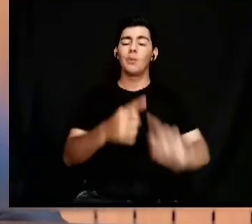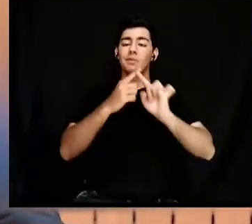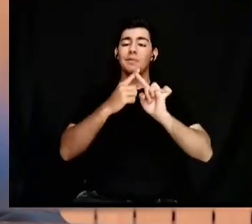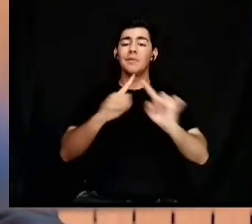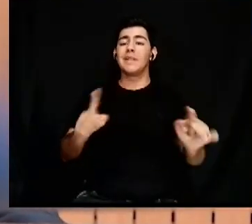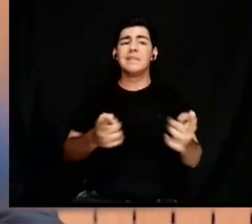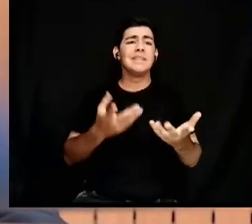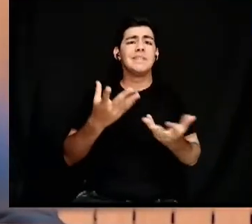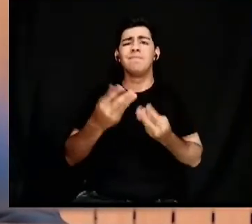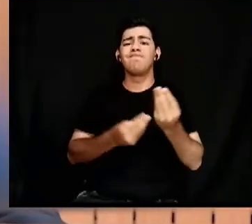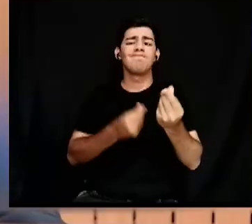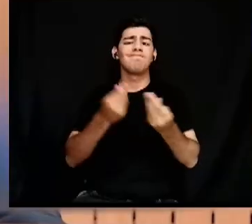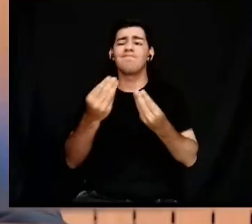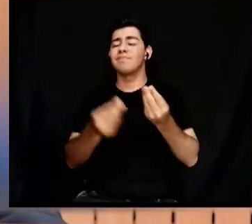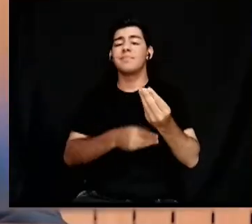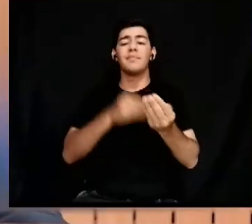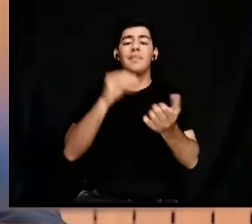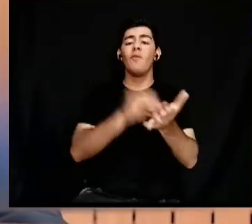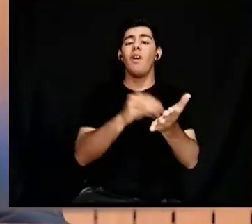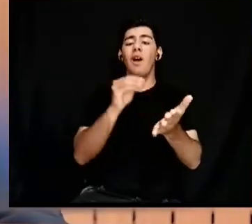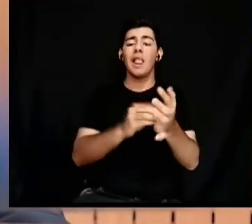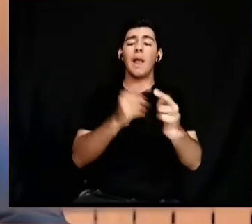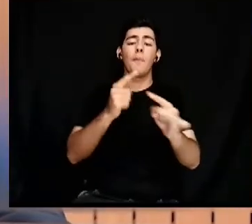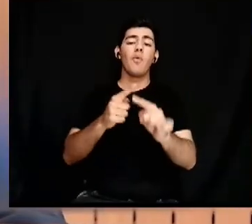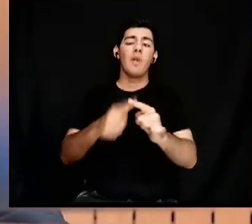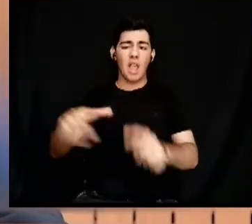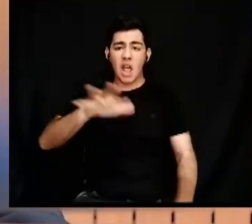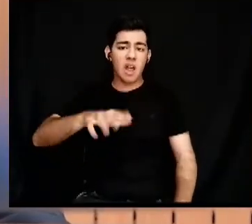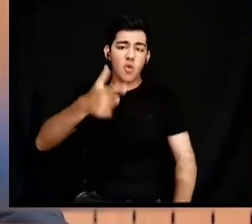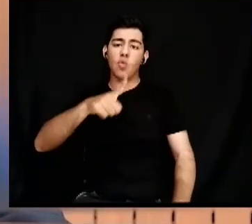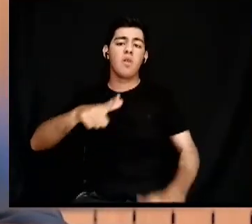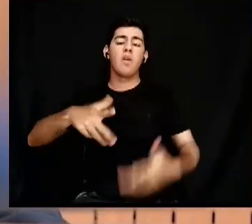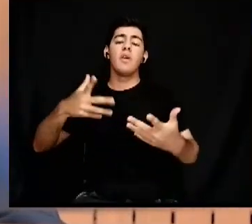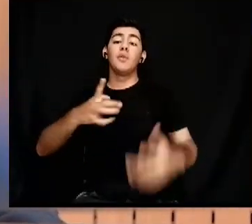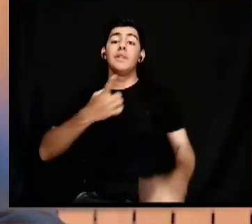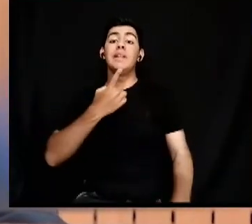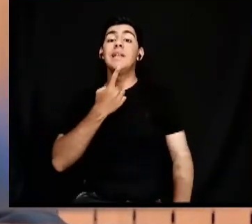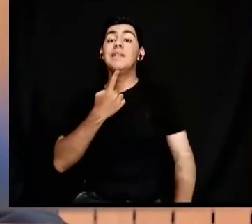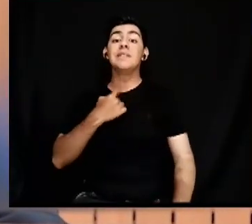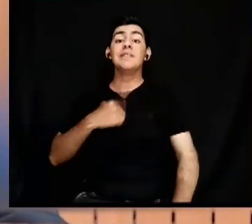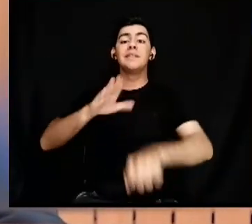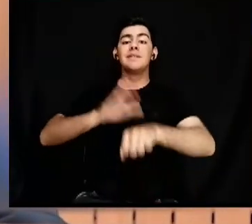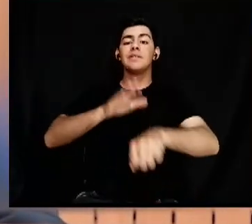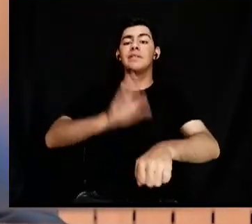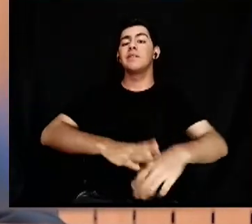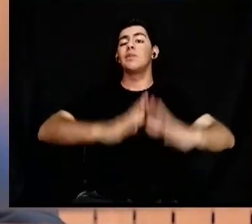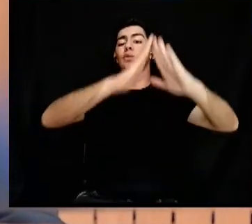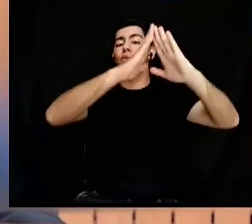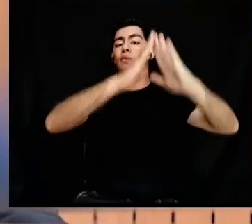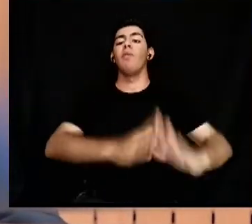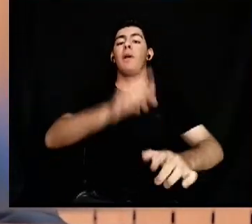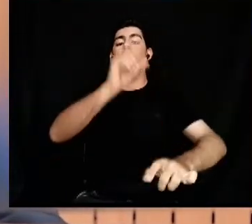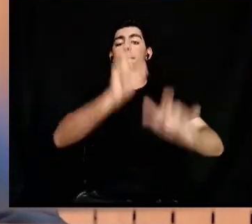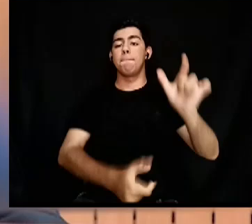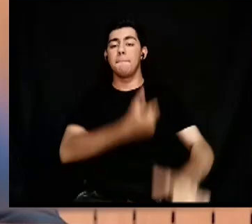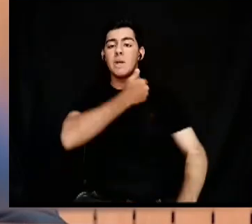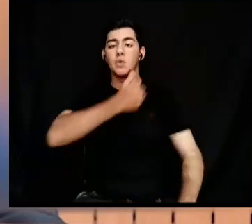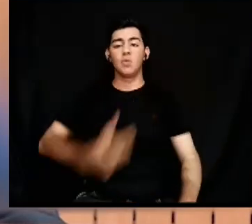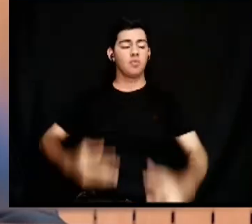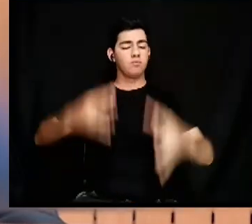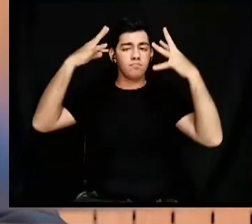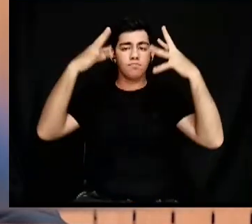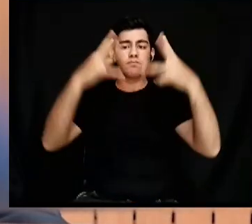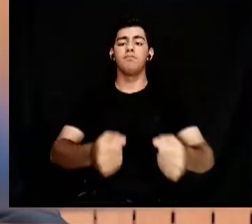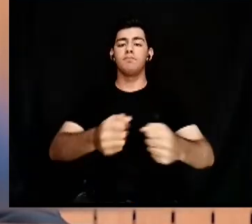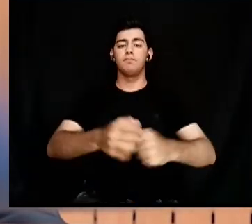tem vontade política de garantir a habitação popular para toda a população. Então,